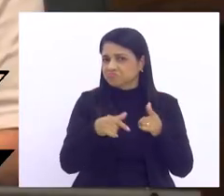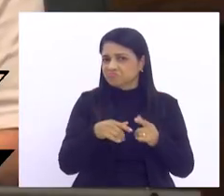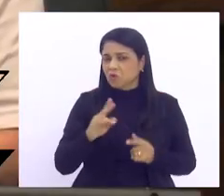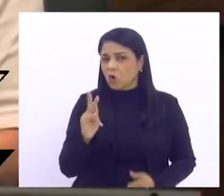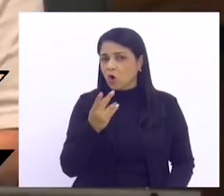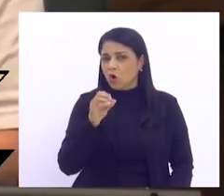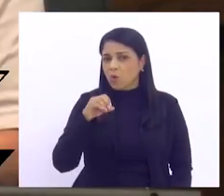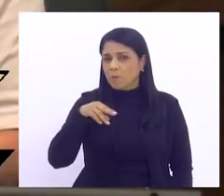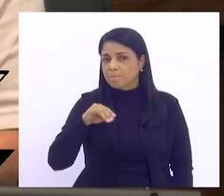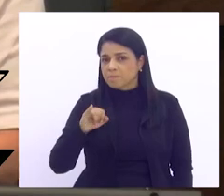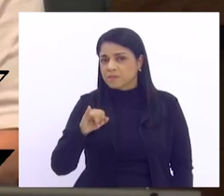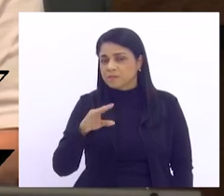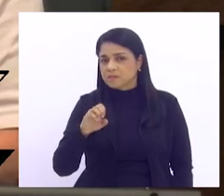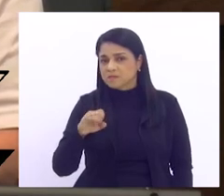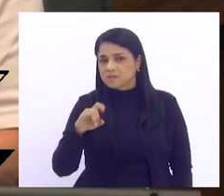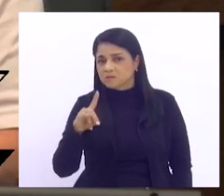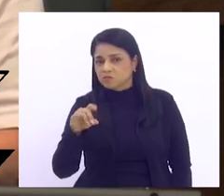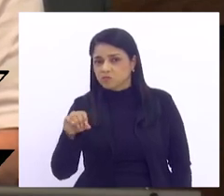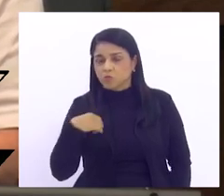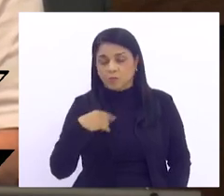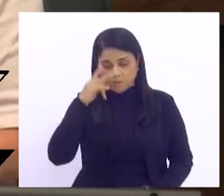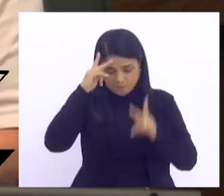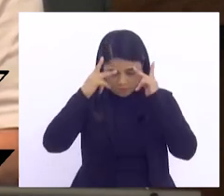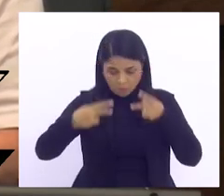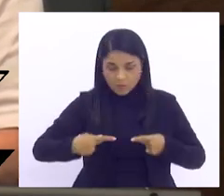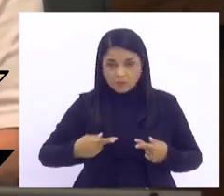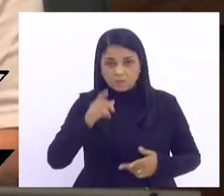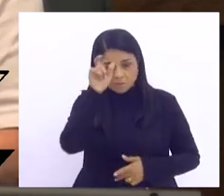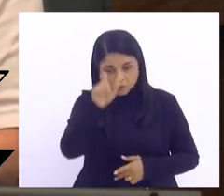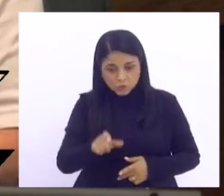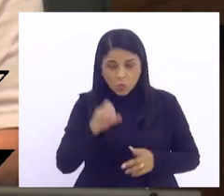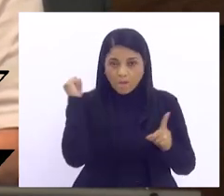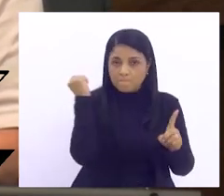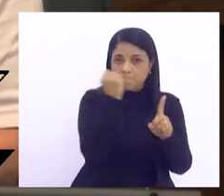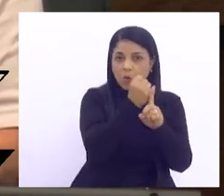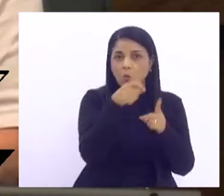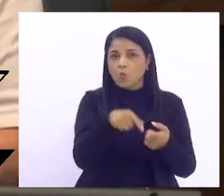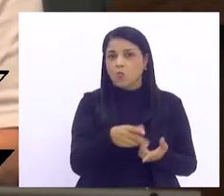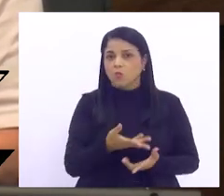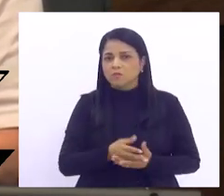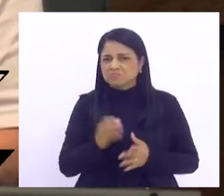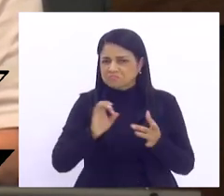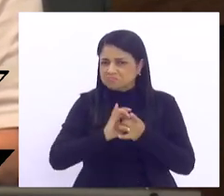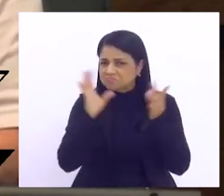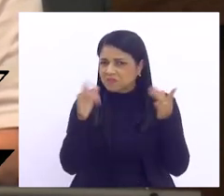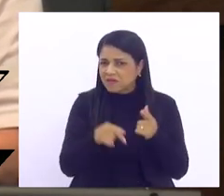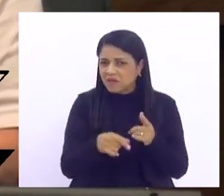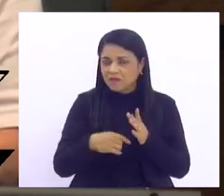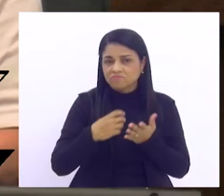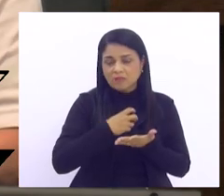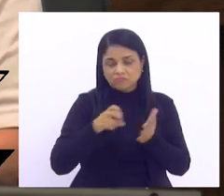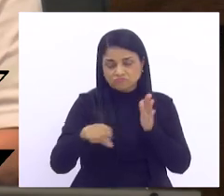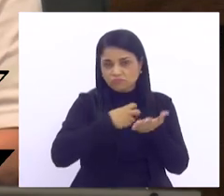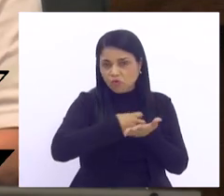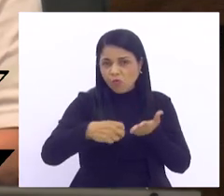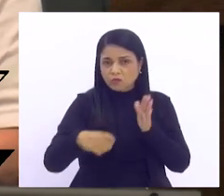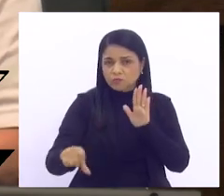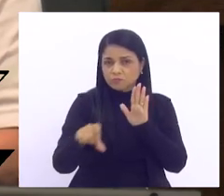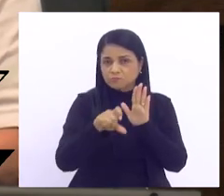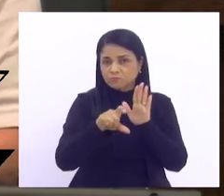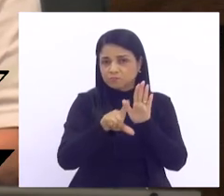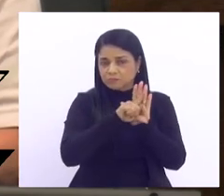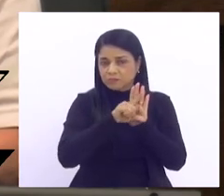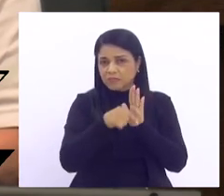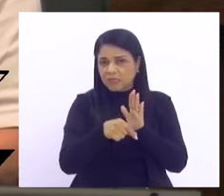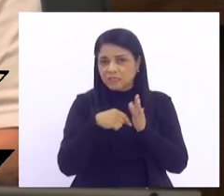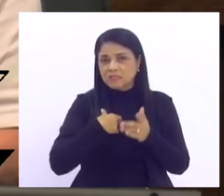homicídio, matar um semelhante, matar uma pessoa humana, cujas sanções estão expostas ali no Código Penal, no seu artigo 121?